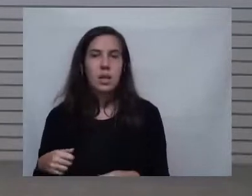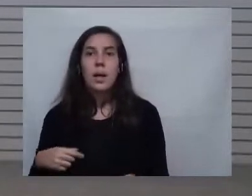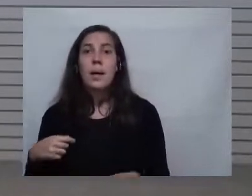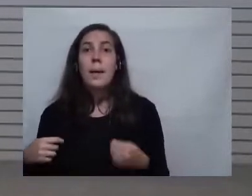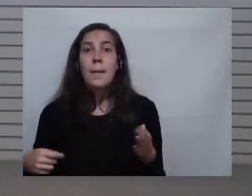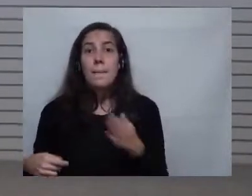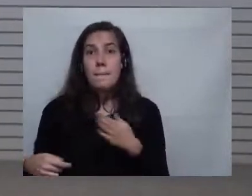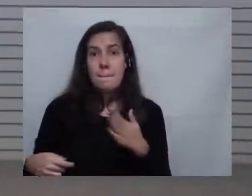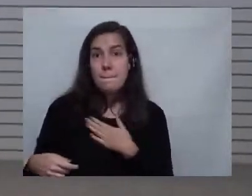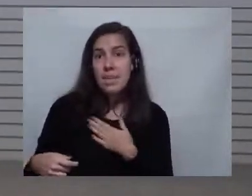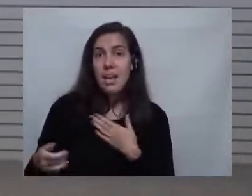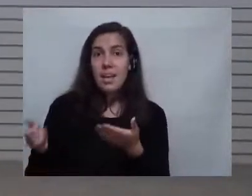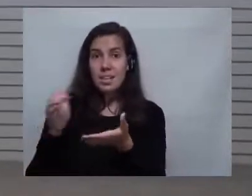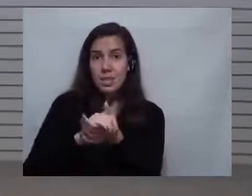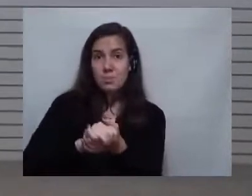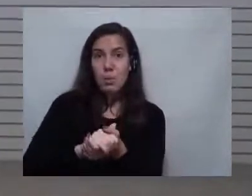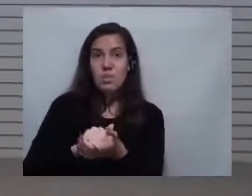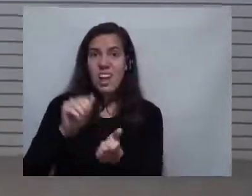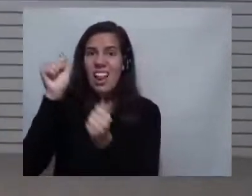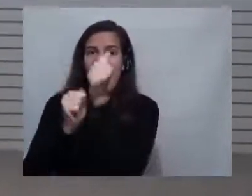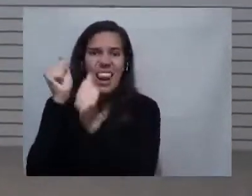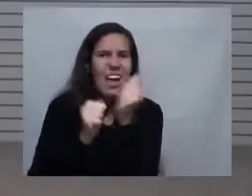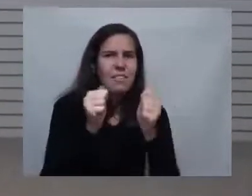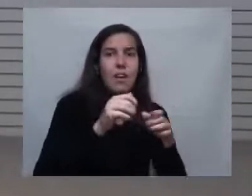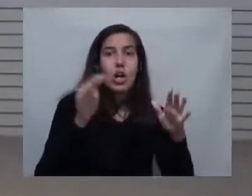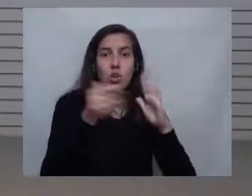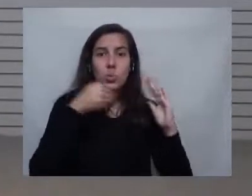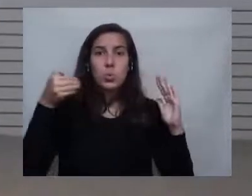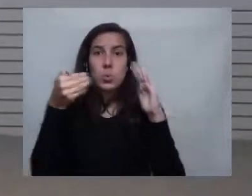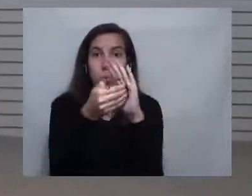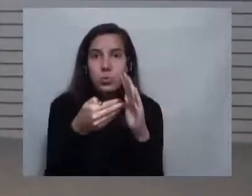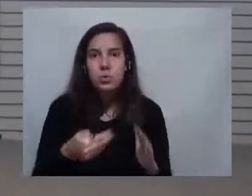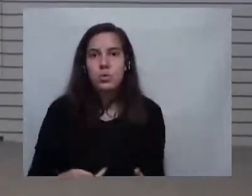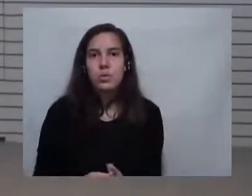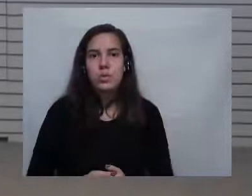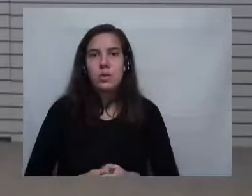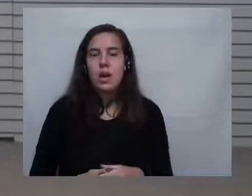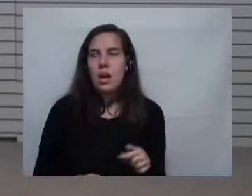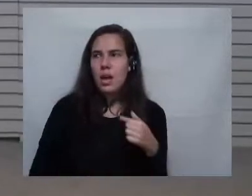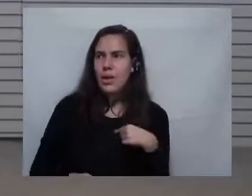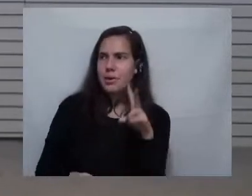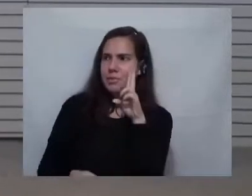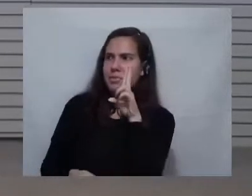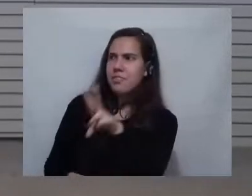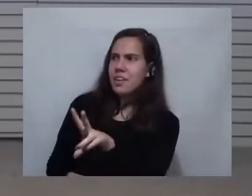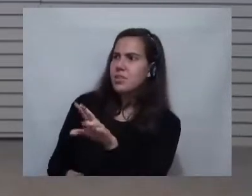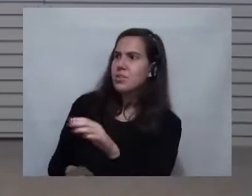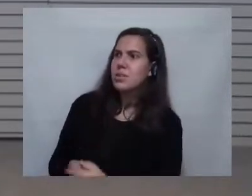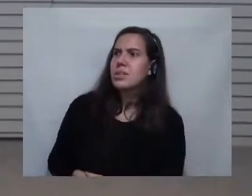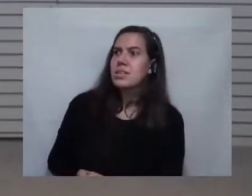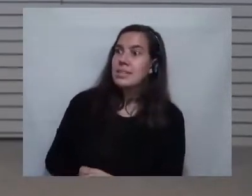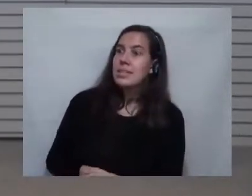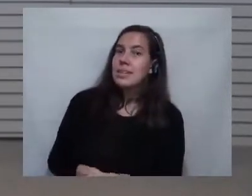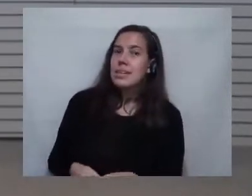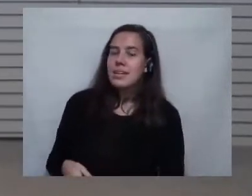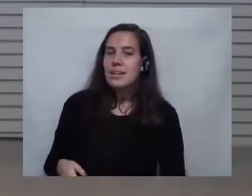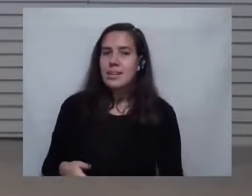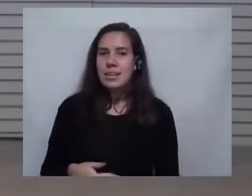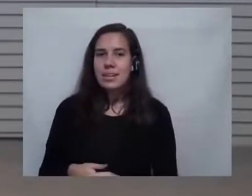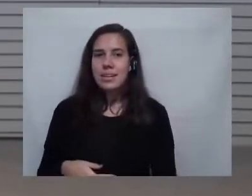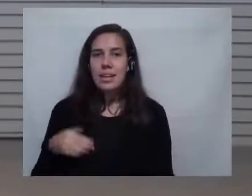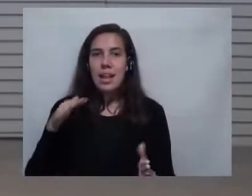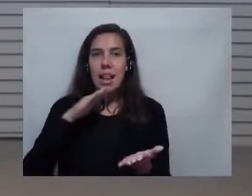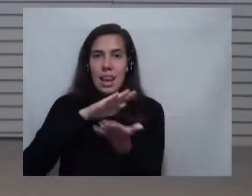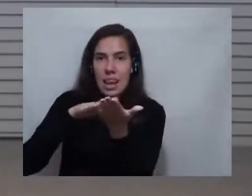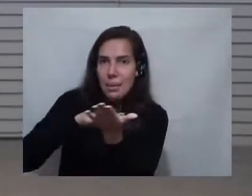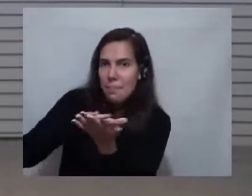acabar e eu tô vendo as embalagens de leite tudo manchada que que tá acontecendo é só passando álcool nas embalagens E aí tudo